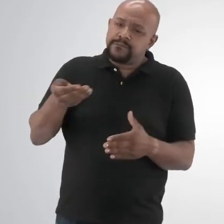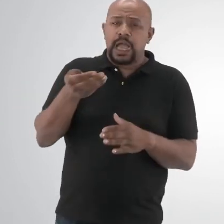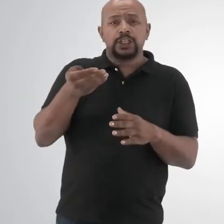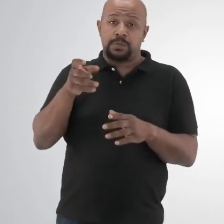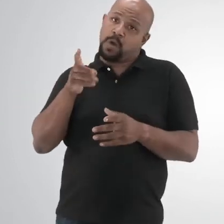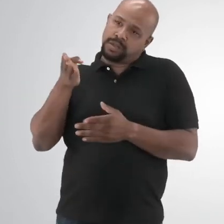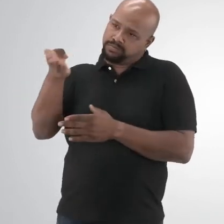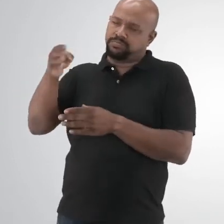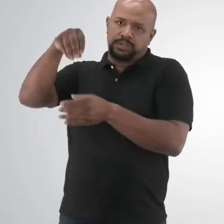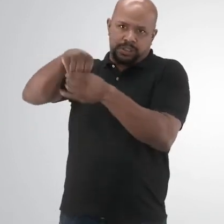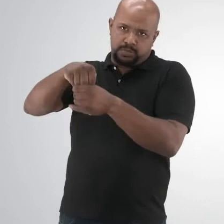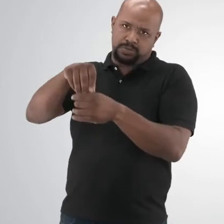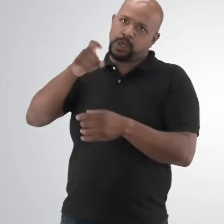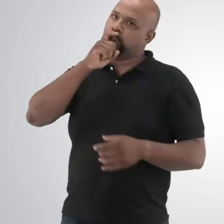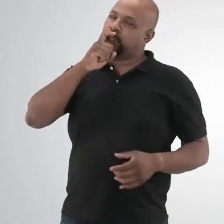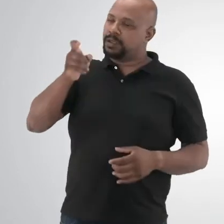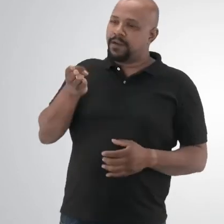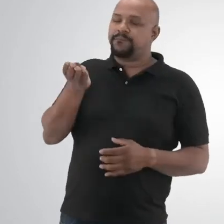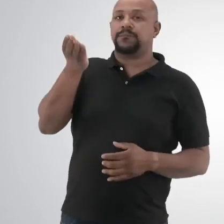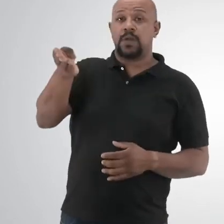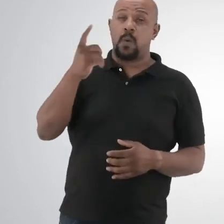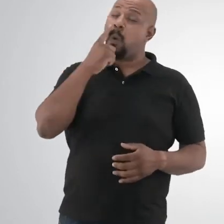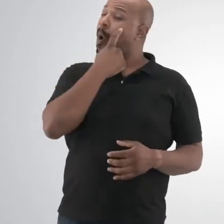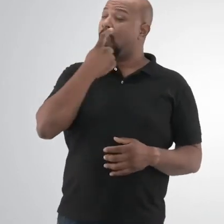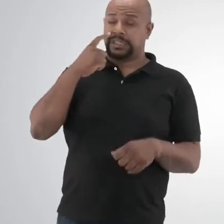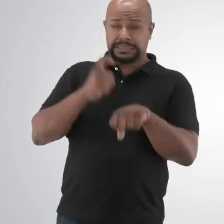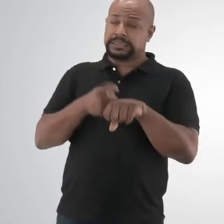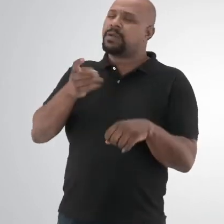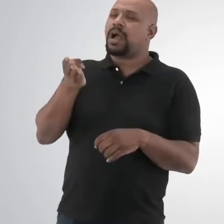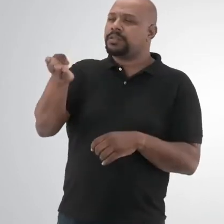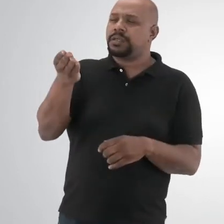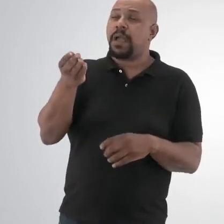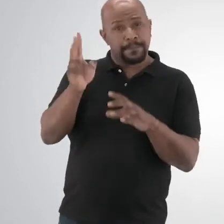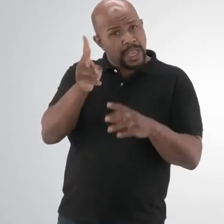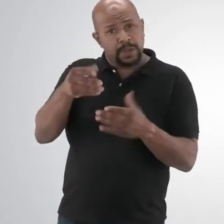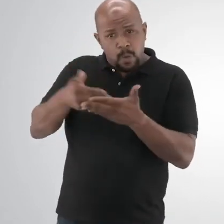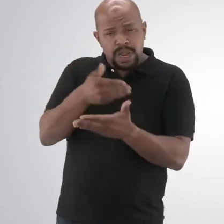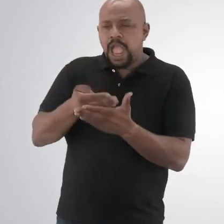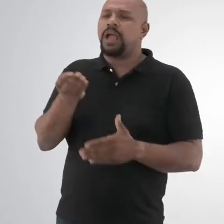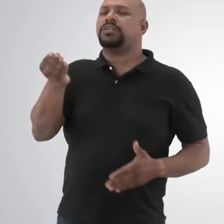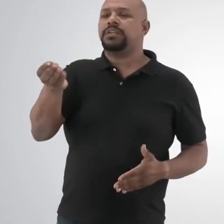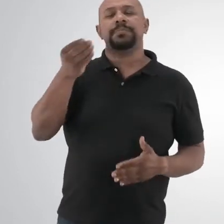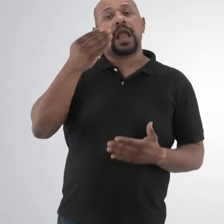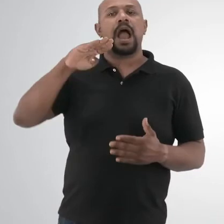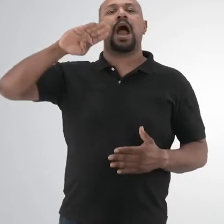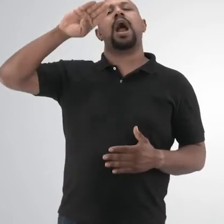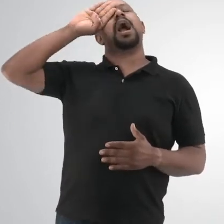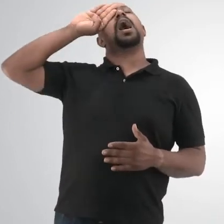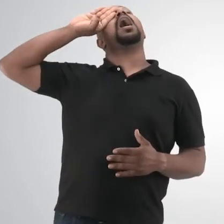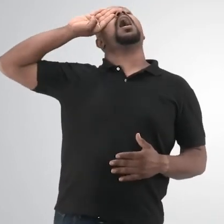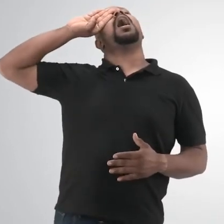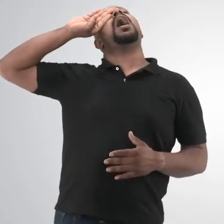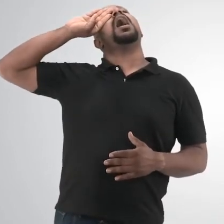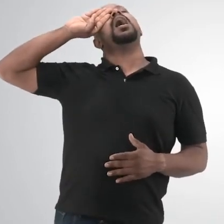quiser, você pode botar ela na geladeira o dia que você acordar com o olho mais inchado e realmente colocar ela, ó, Pressiona a parte na área dos convexa da